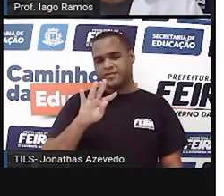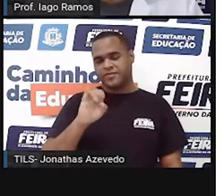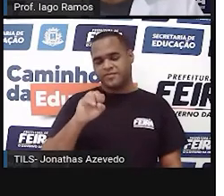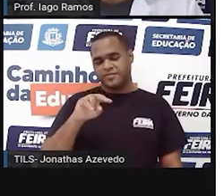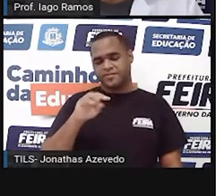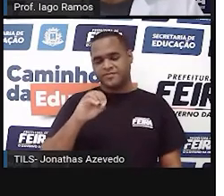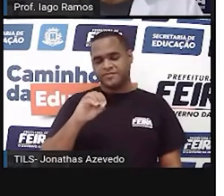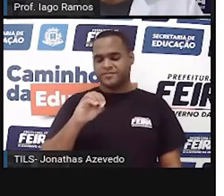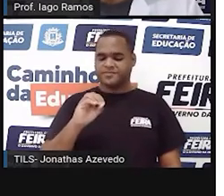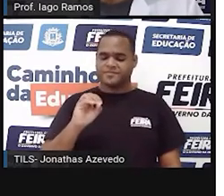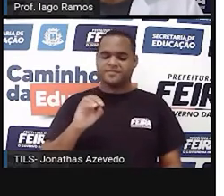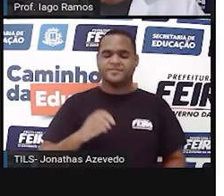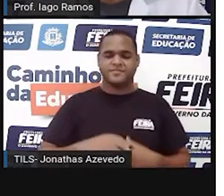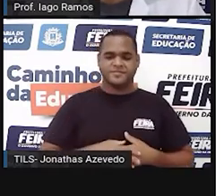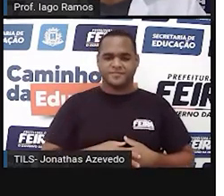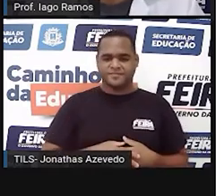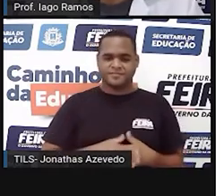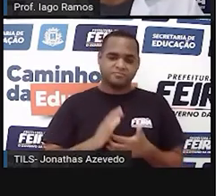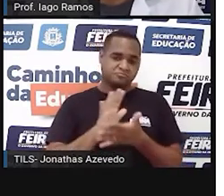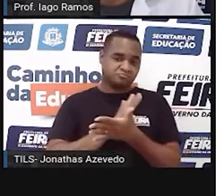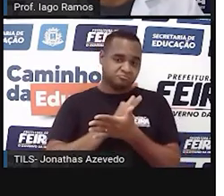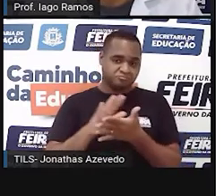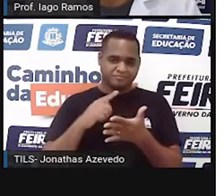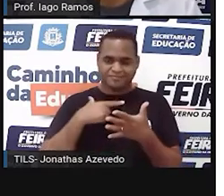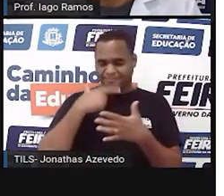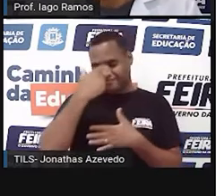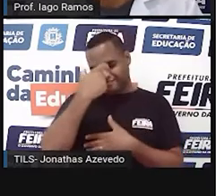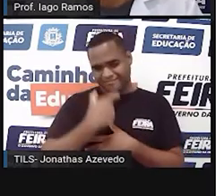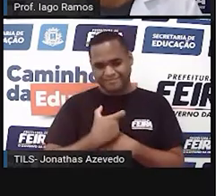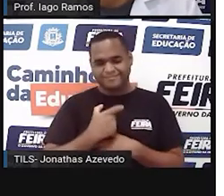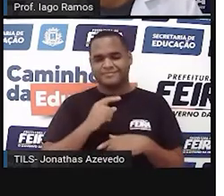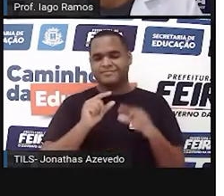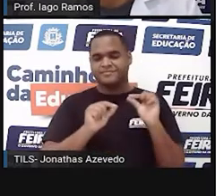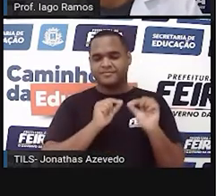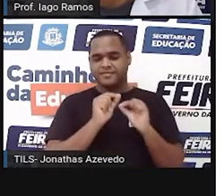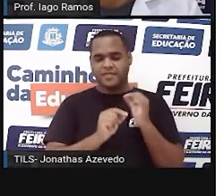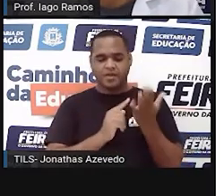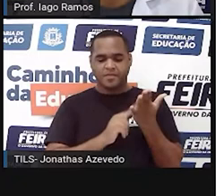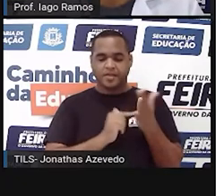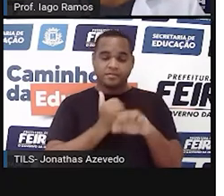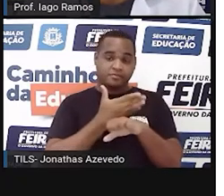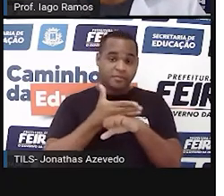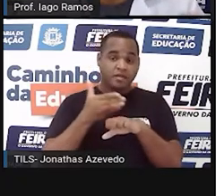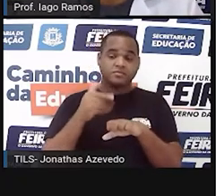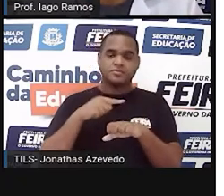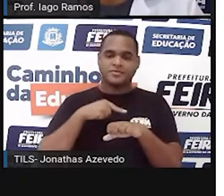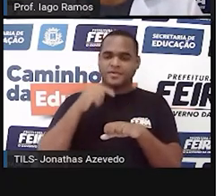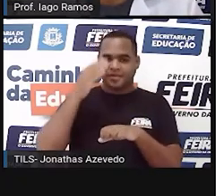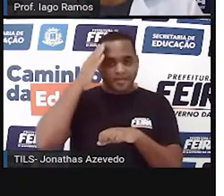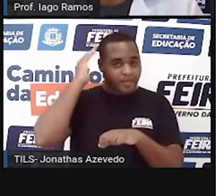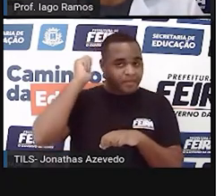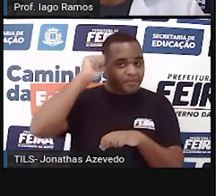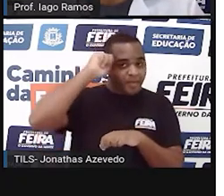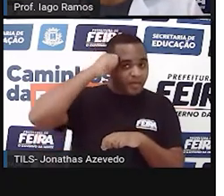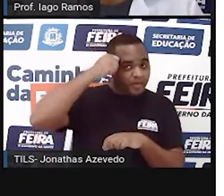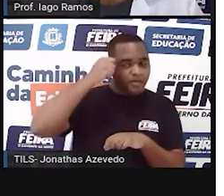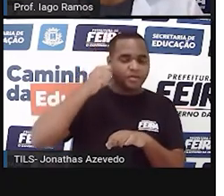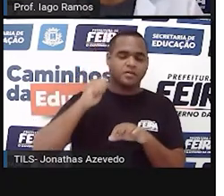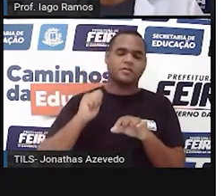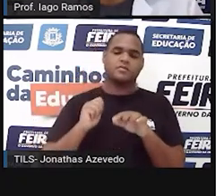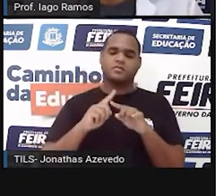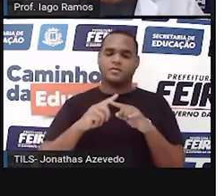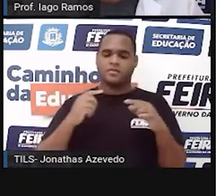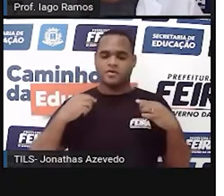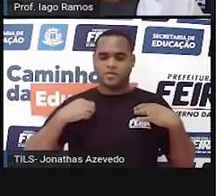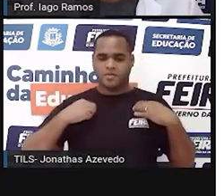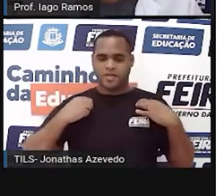Dias Lima, né? Algumas das minhas características é que eu tenho pele branca, cabelo preto, estou vestindo